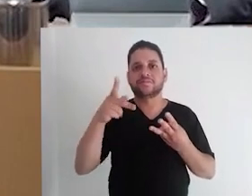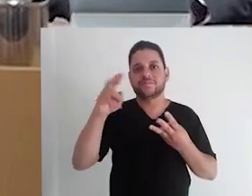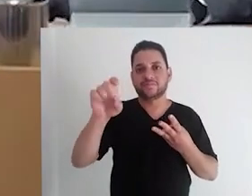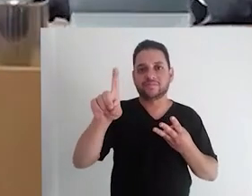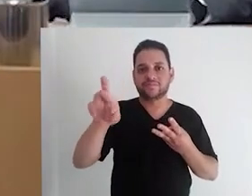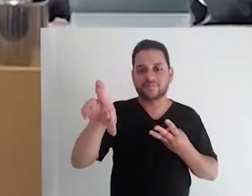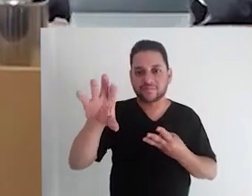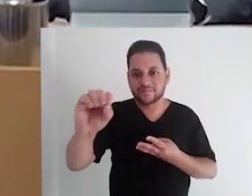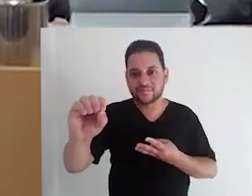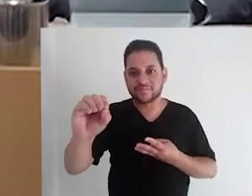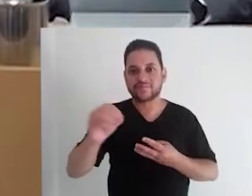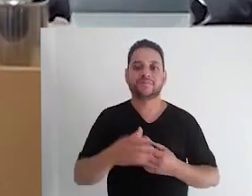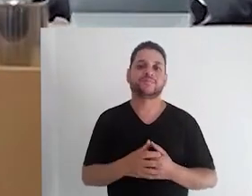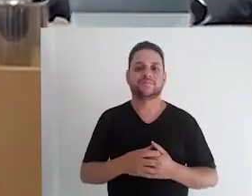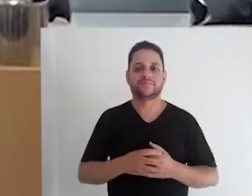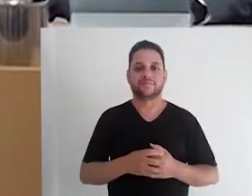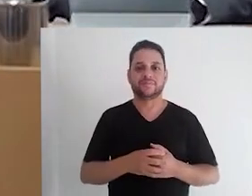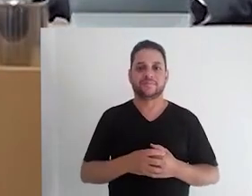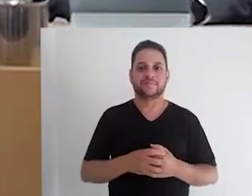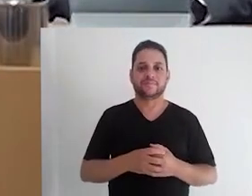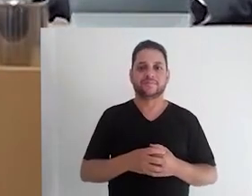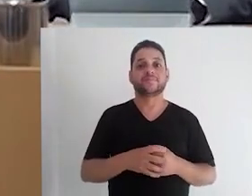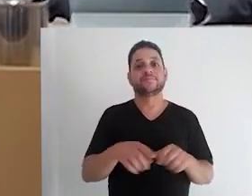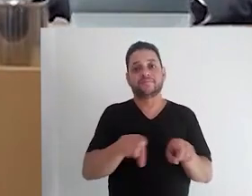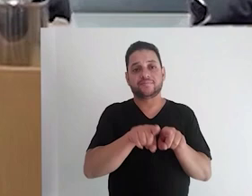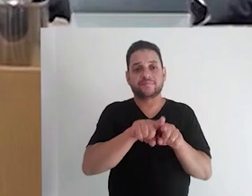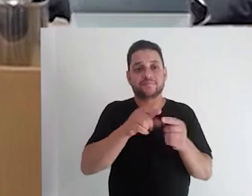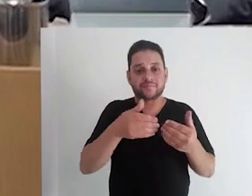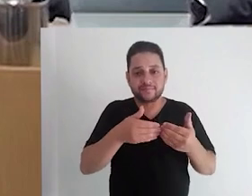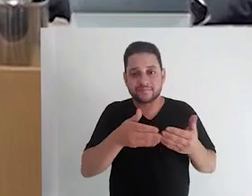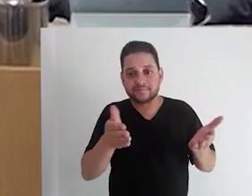dispuseram desde logo a fazer essa abertura, né, que